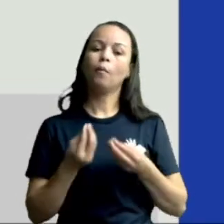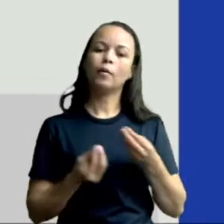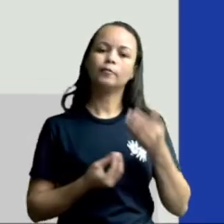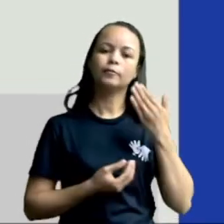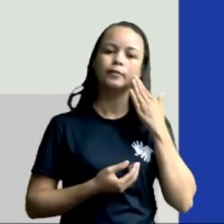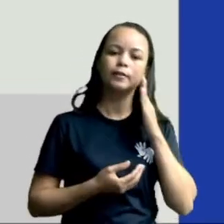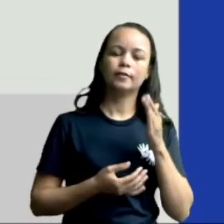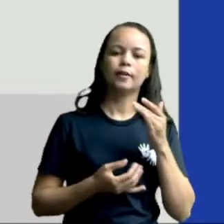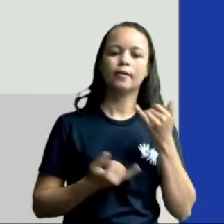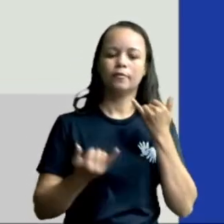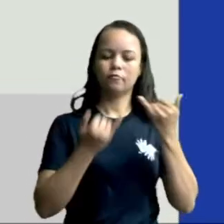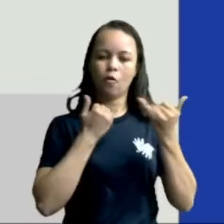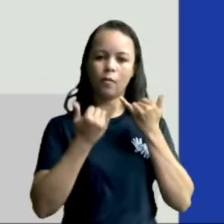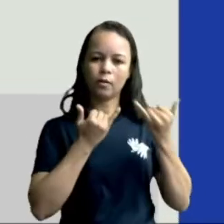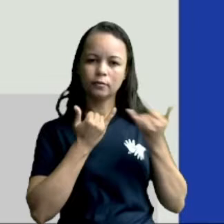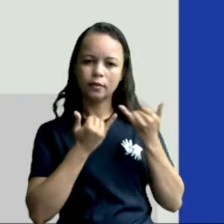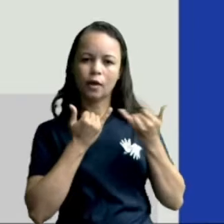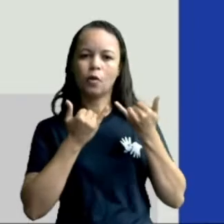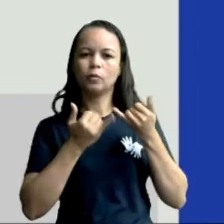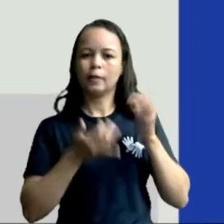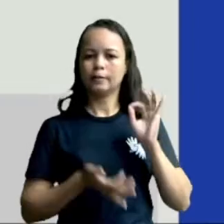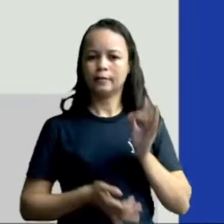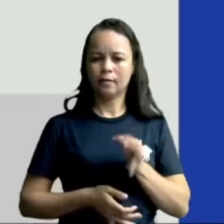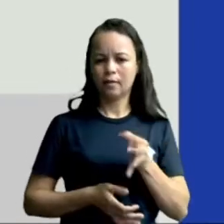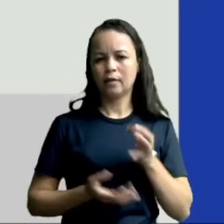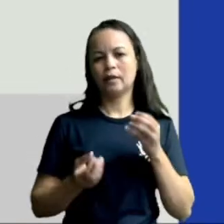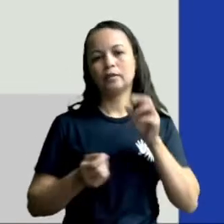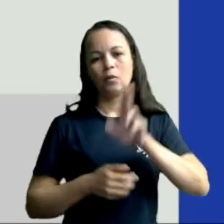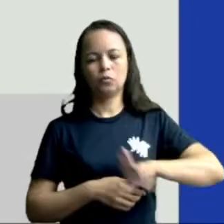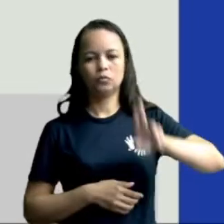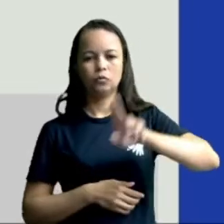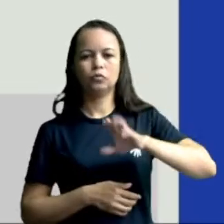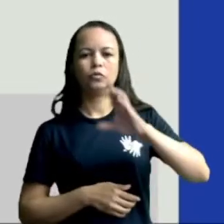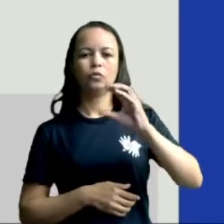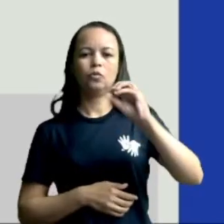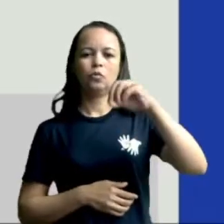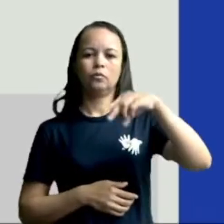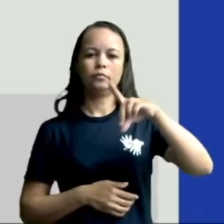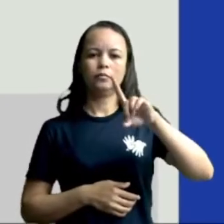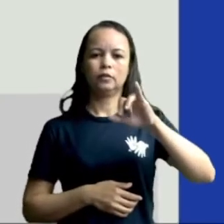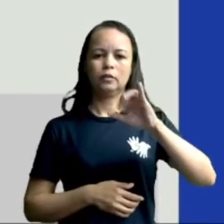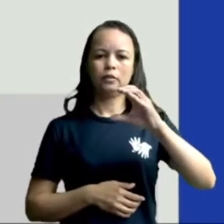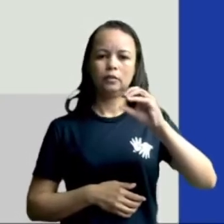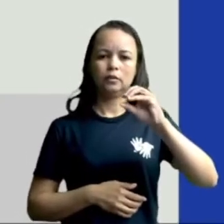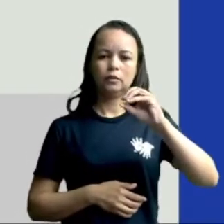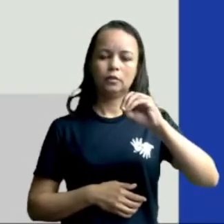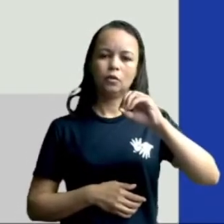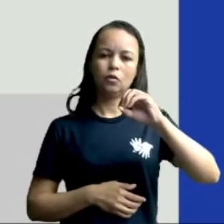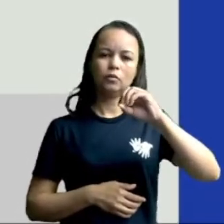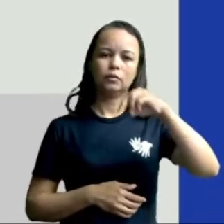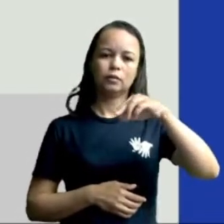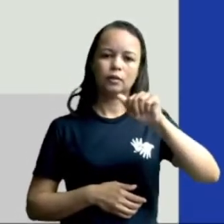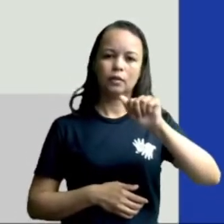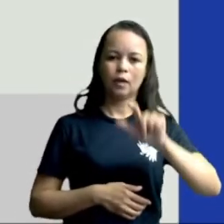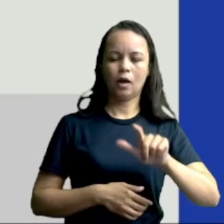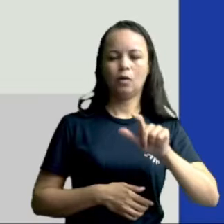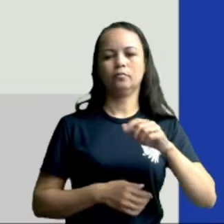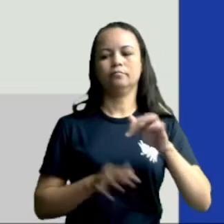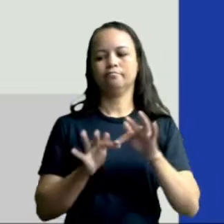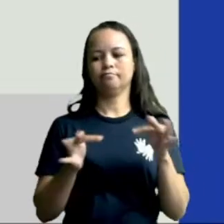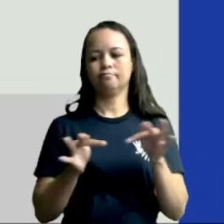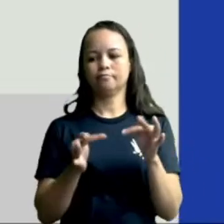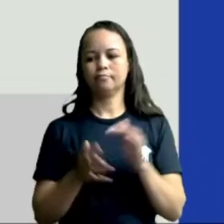informação, a gente também usa o condicional simples, tá certo?